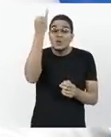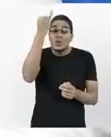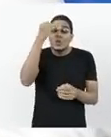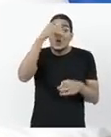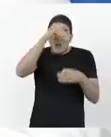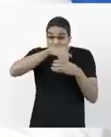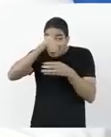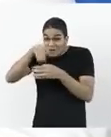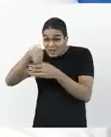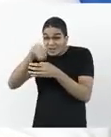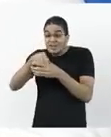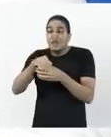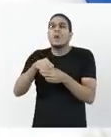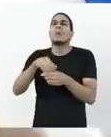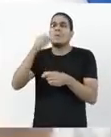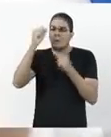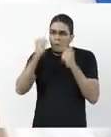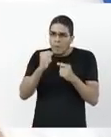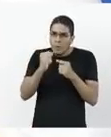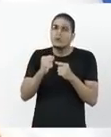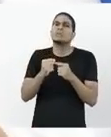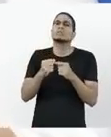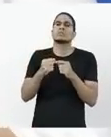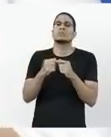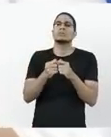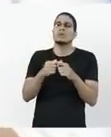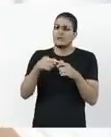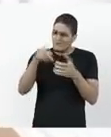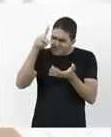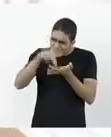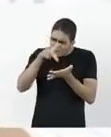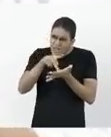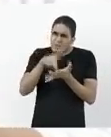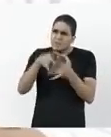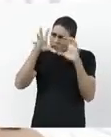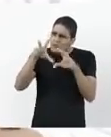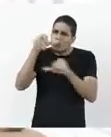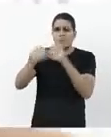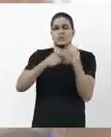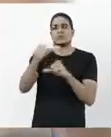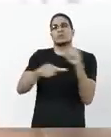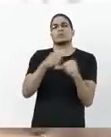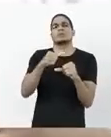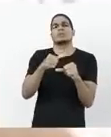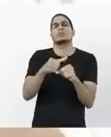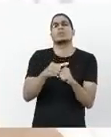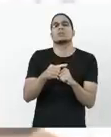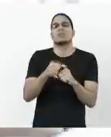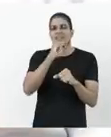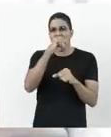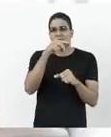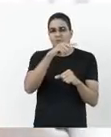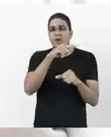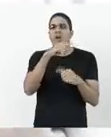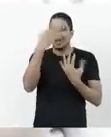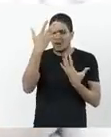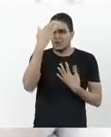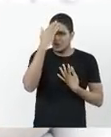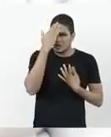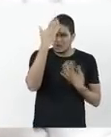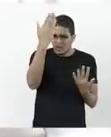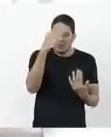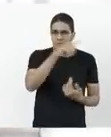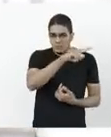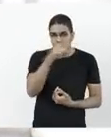que são eleitos. Por isso, quero agradecer a todo o povo que nos ouviu até esse momento e dizer que a